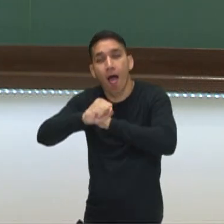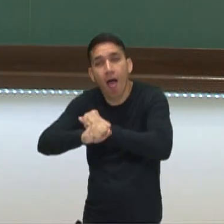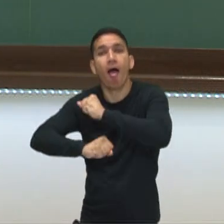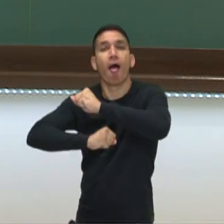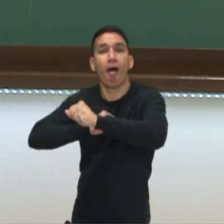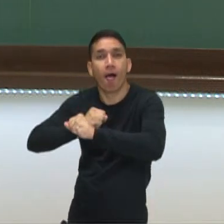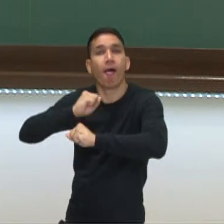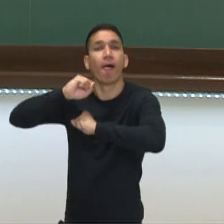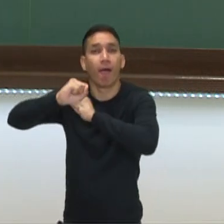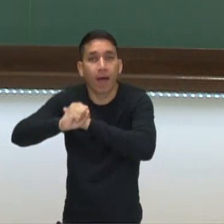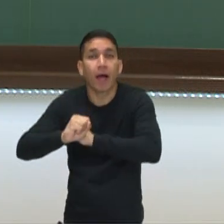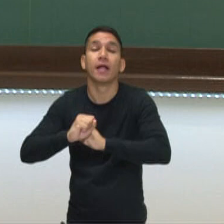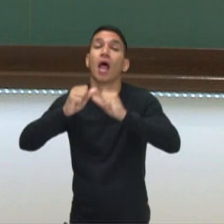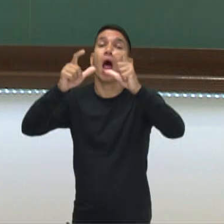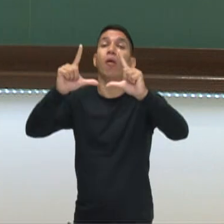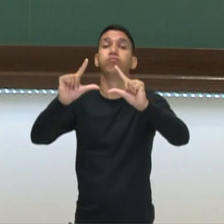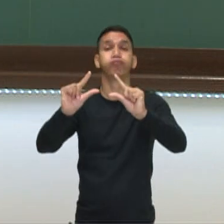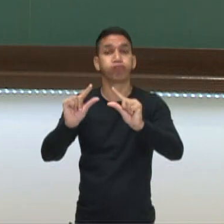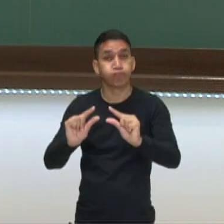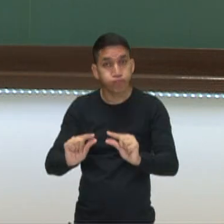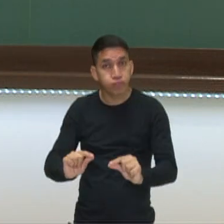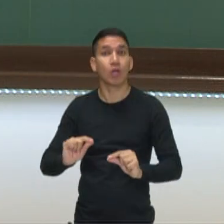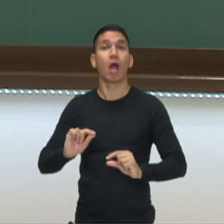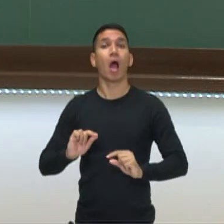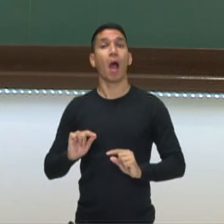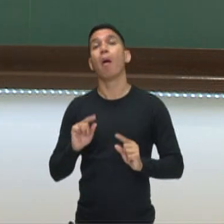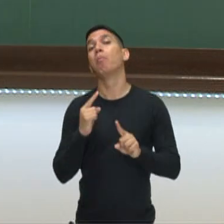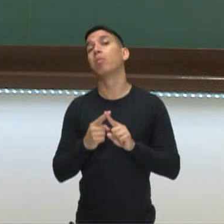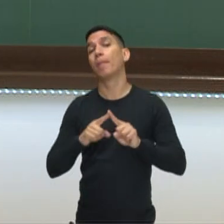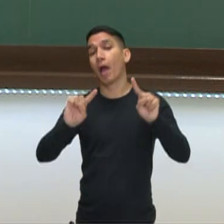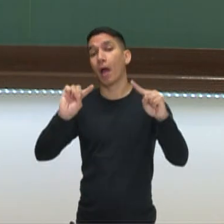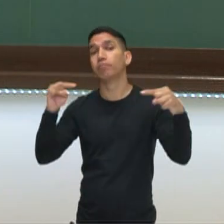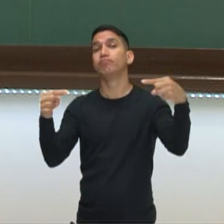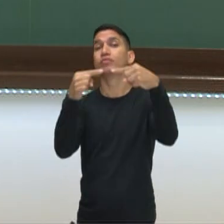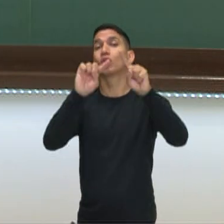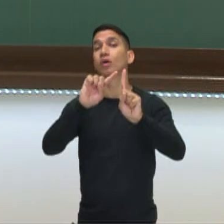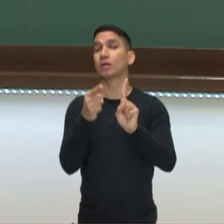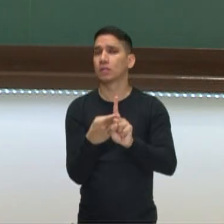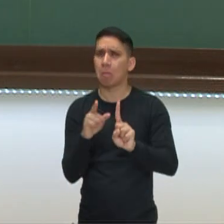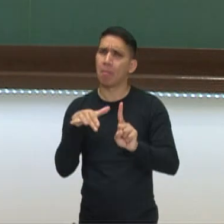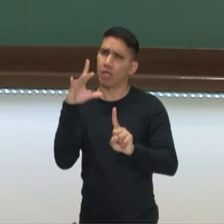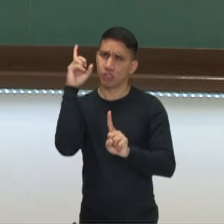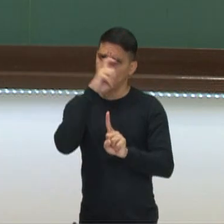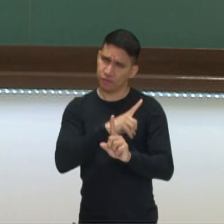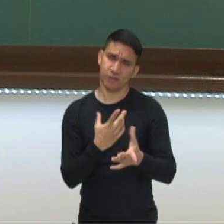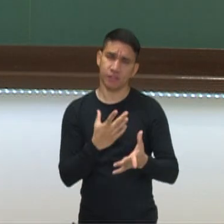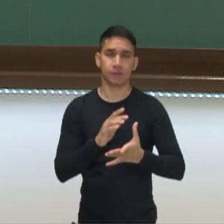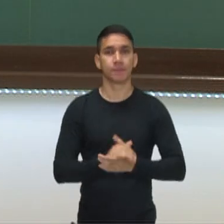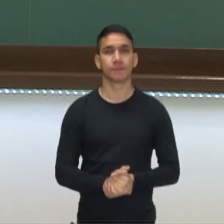na fertilidade vai ser mais forte, mais evidente, e aí ela vai ter mais dificuldade.